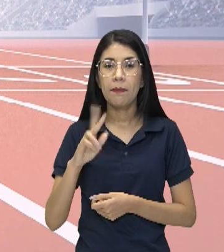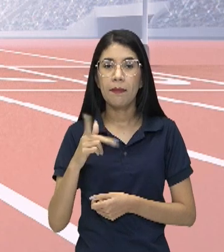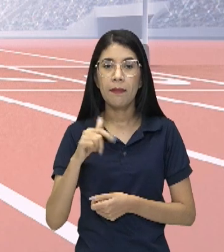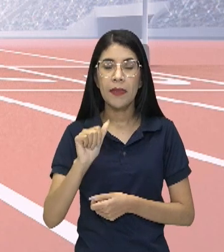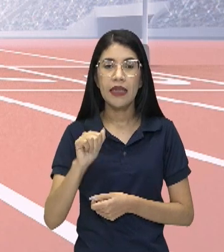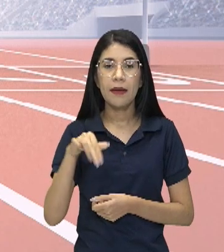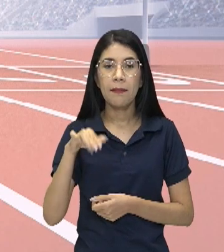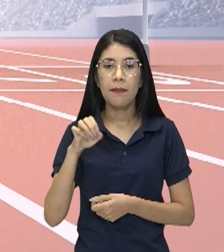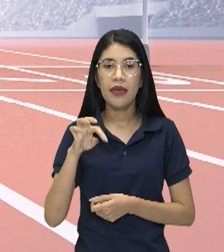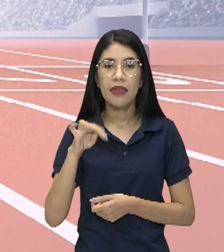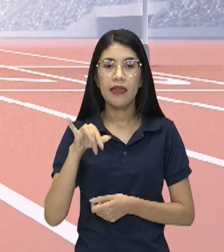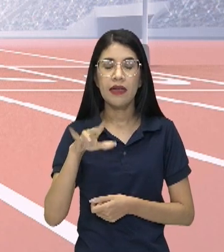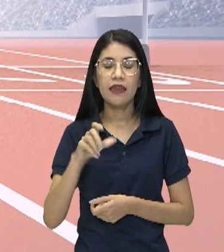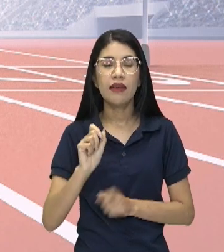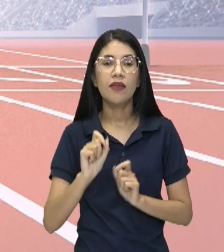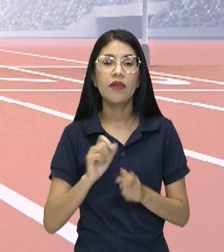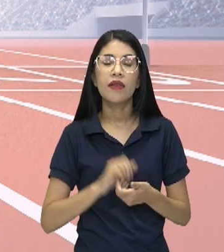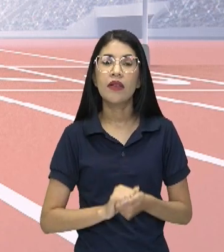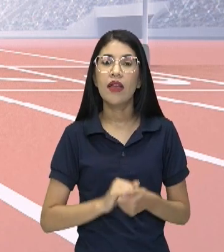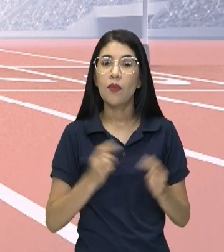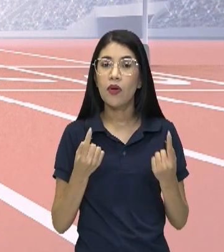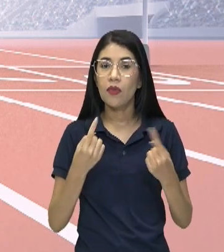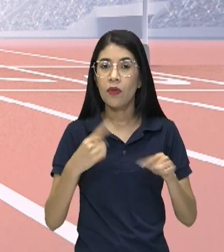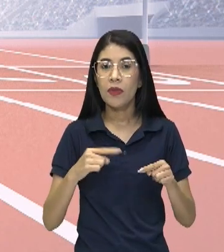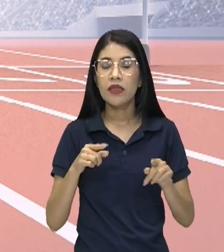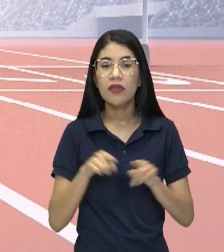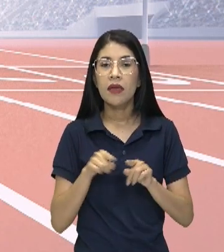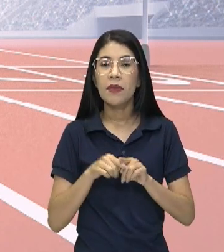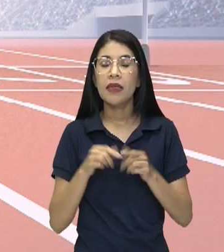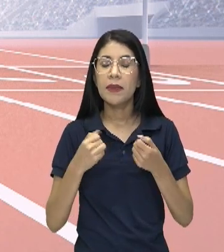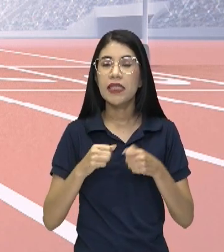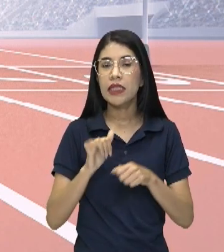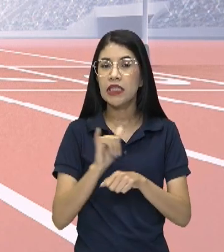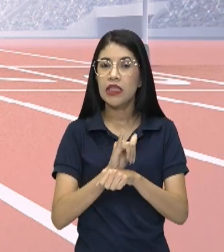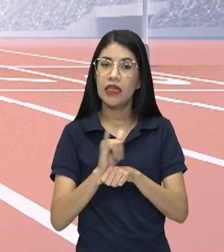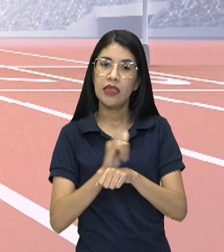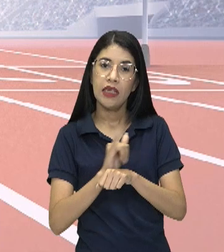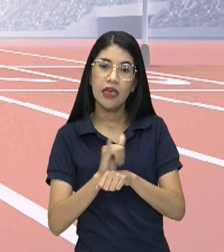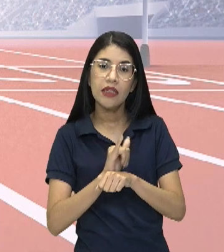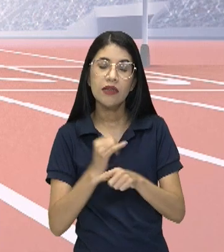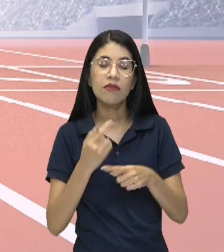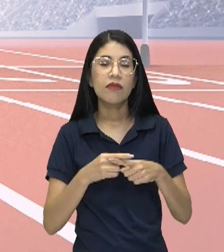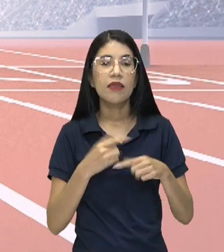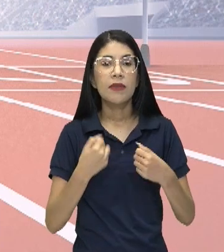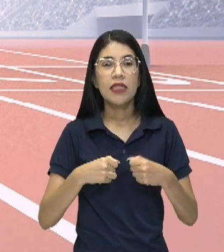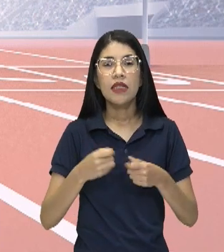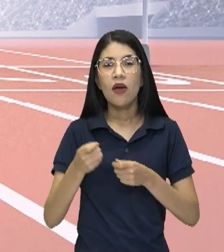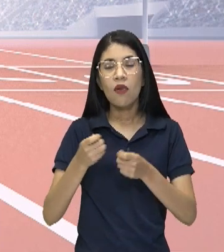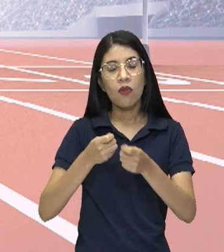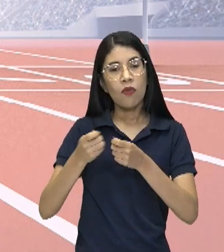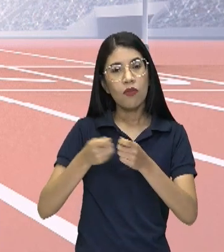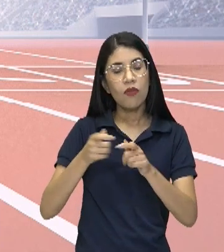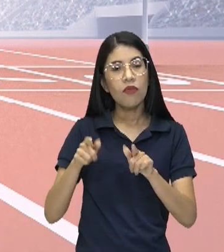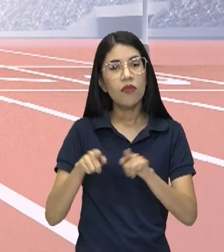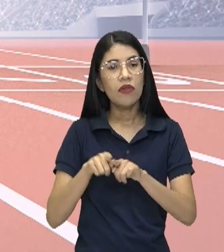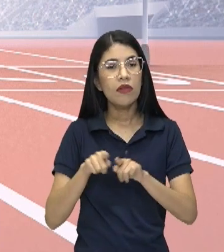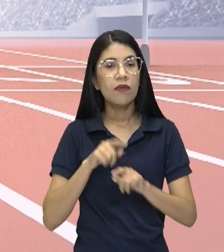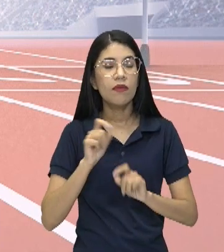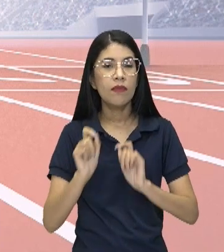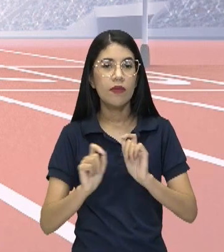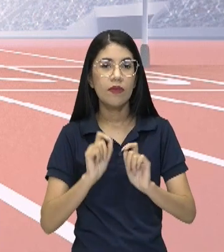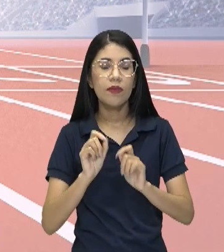métrica, e é uma das provas mais estratégicas, porque ele precisa fazer essa administração aí